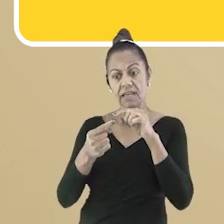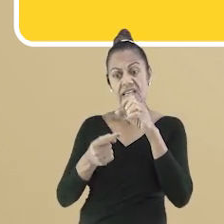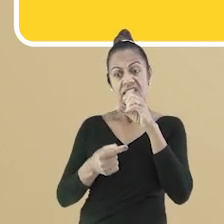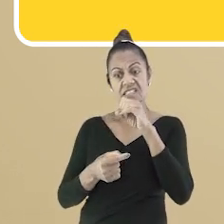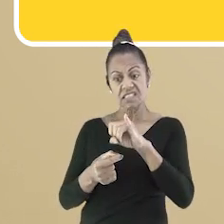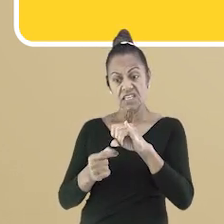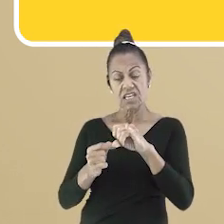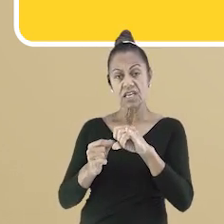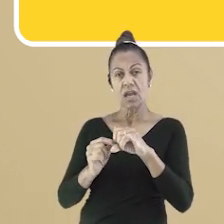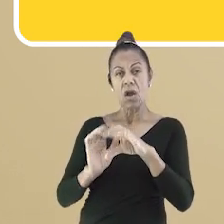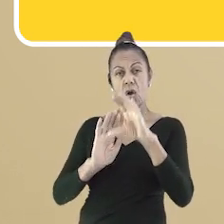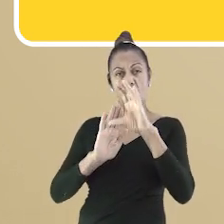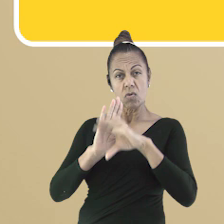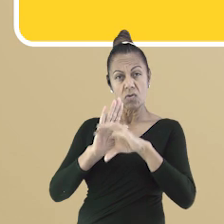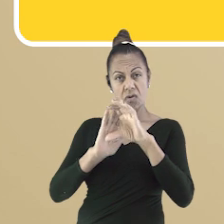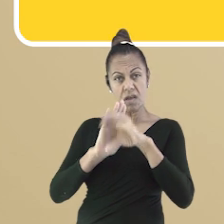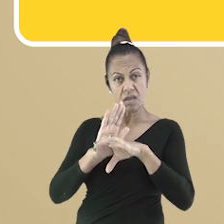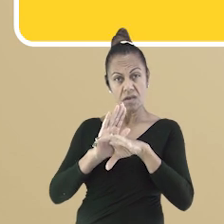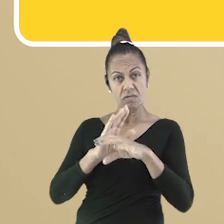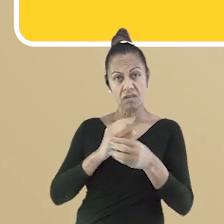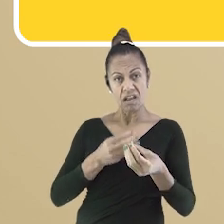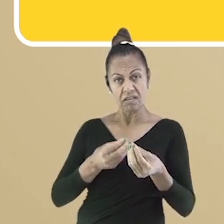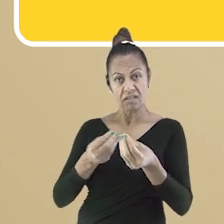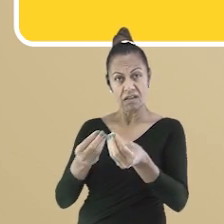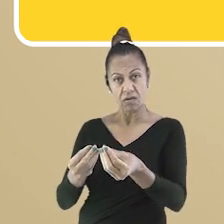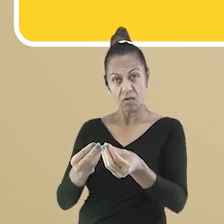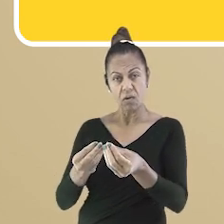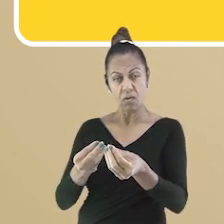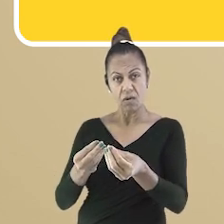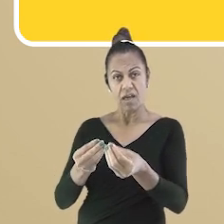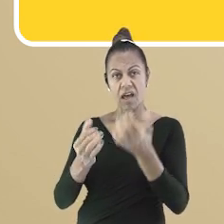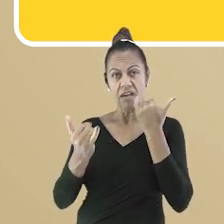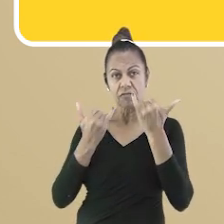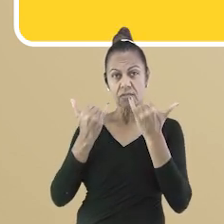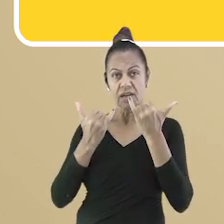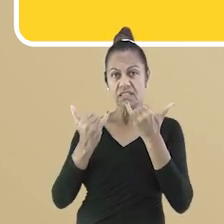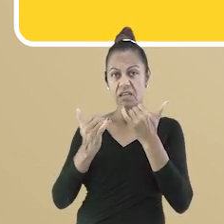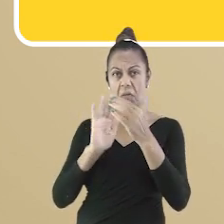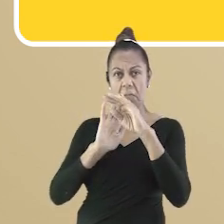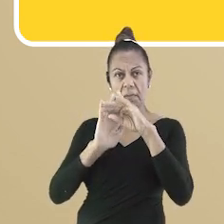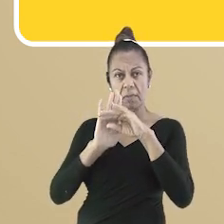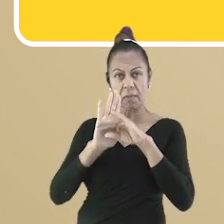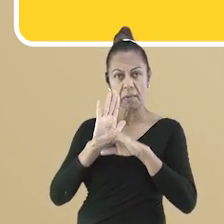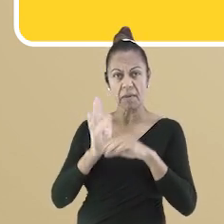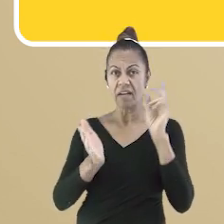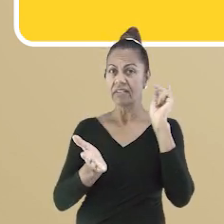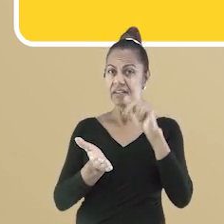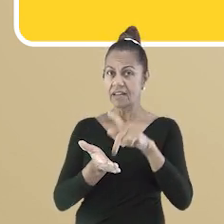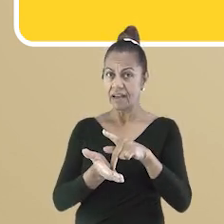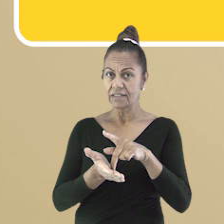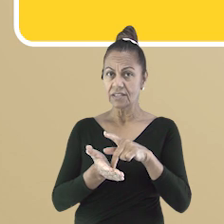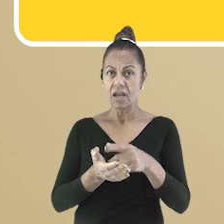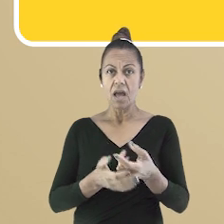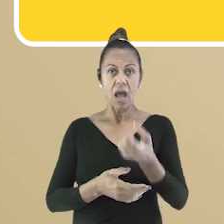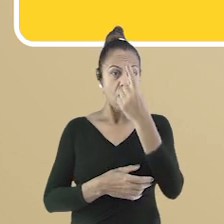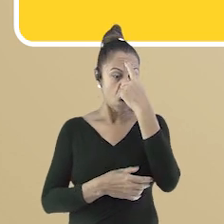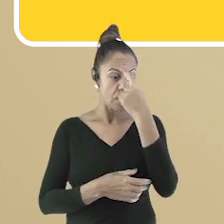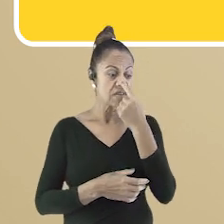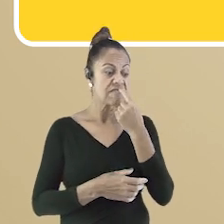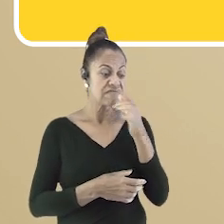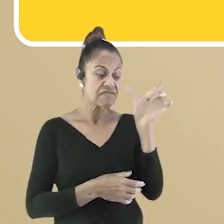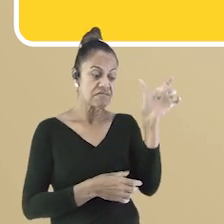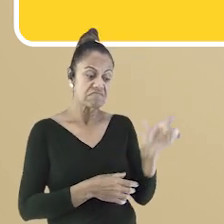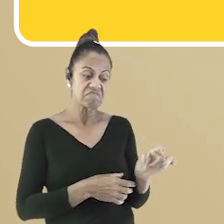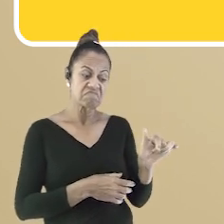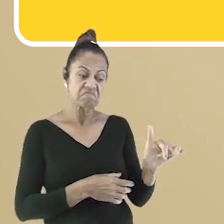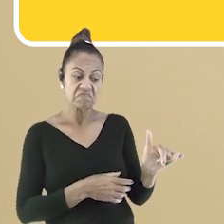trabalho, se a informação que ele colocou no currículo é verdadeira, verificar o perfil e os conhecimentos